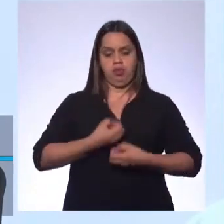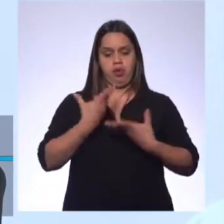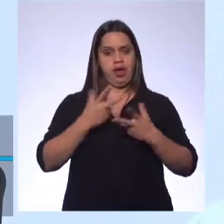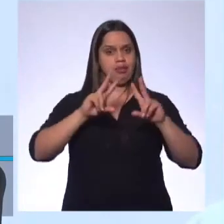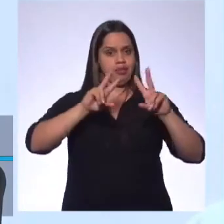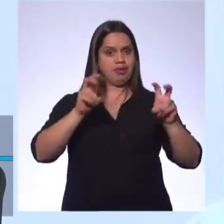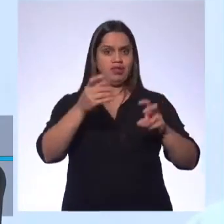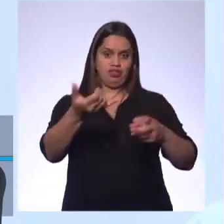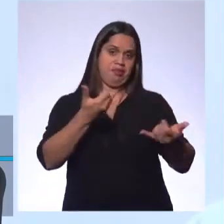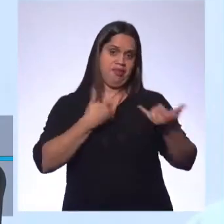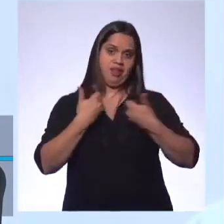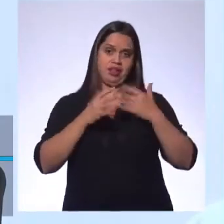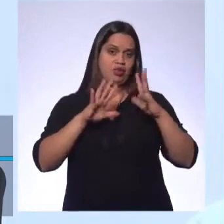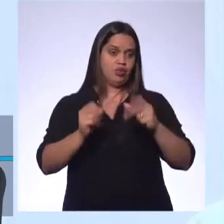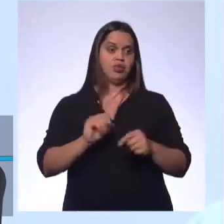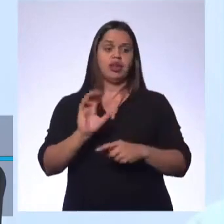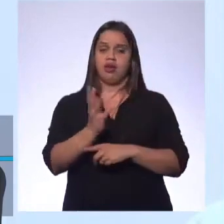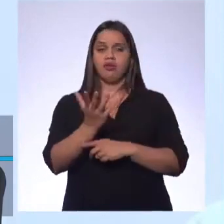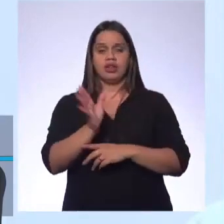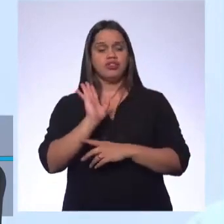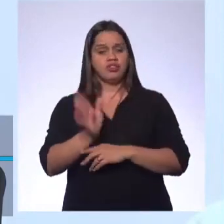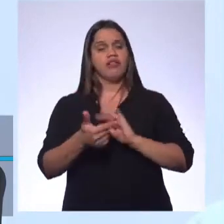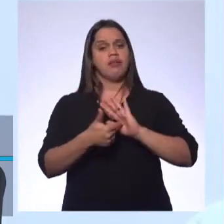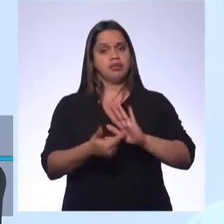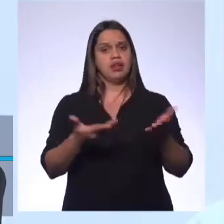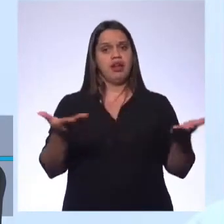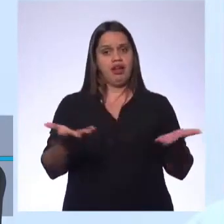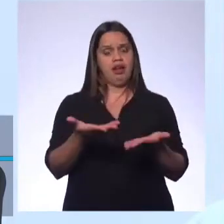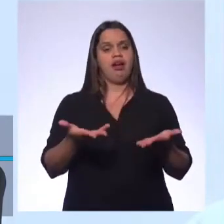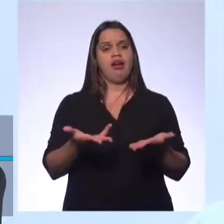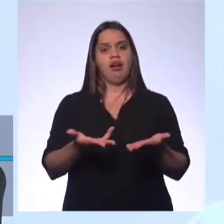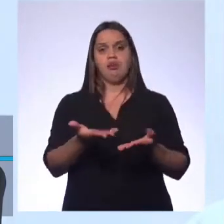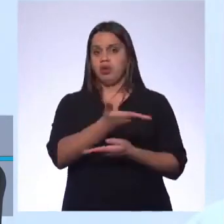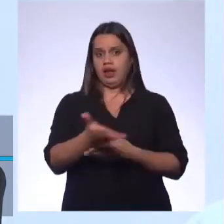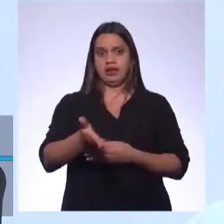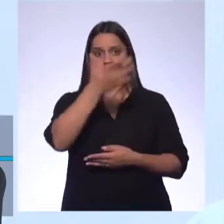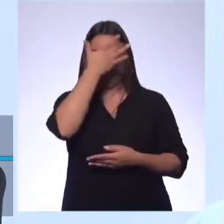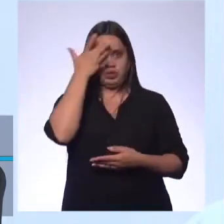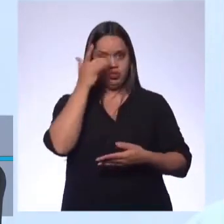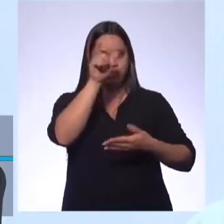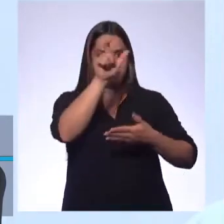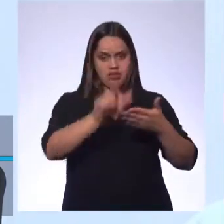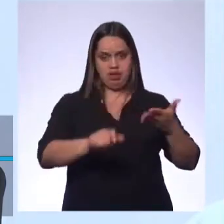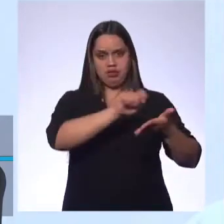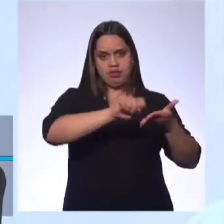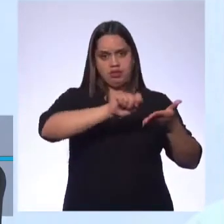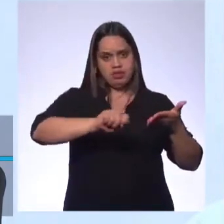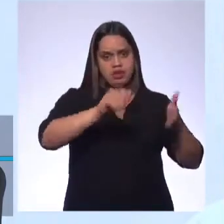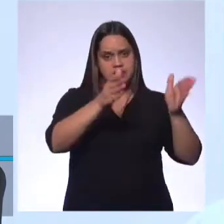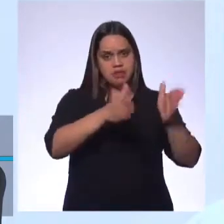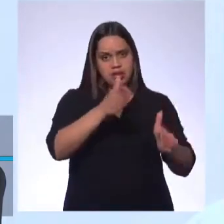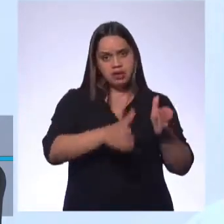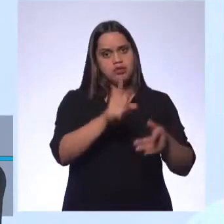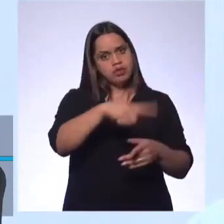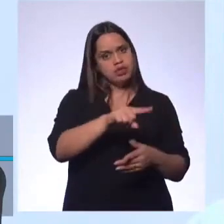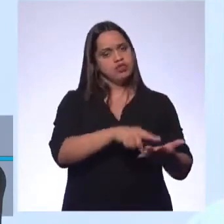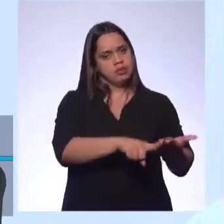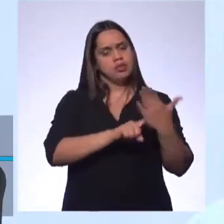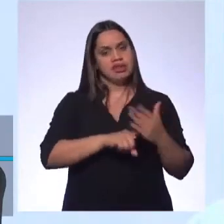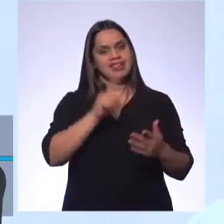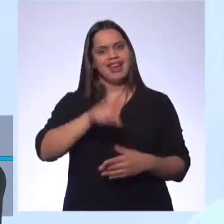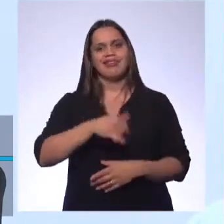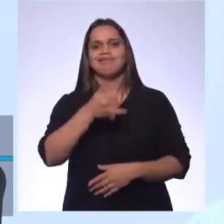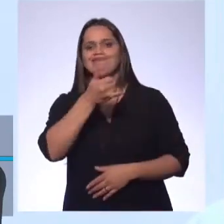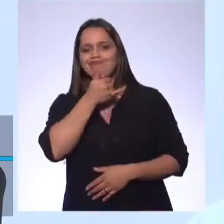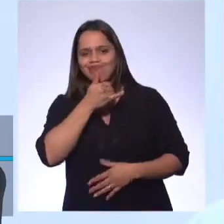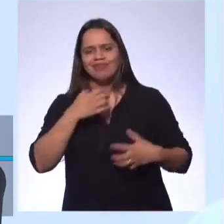vocês já falaram, né? Tudo que acontece, que vai ser trazido aí por esses autores dessa época, é o que vocês acabaram de retratar, que é a